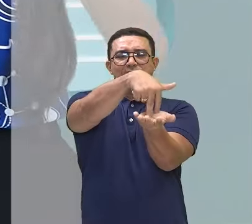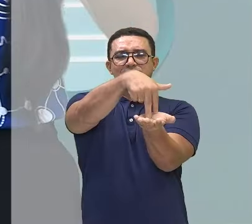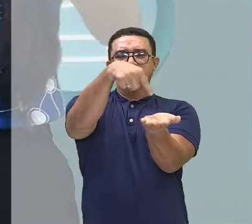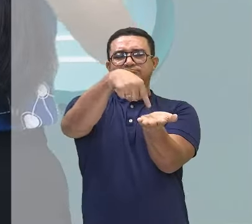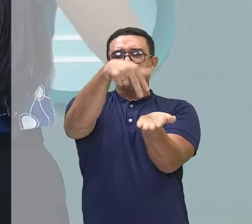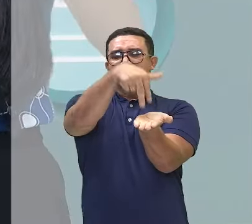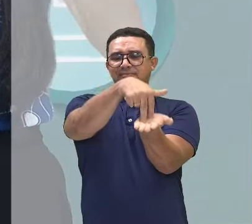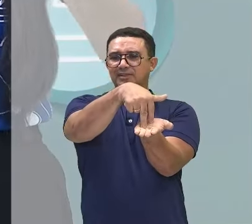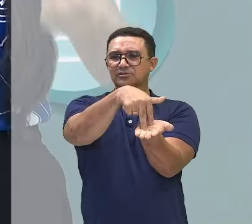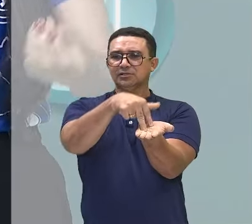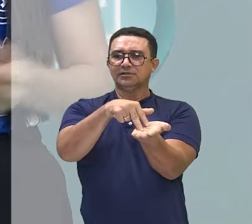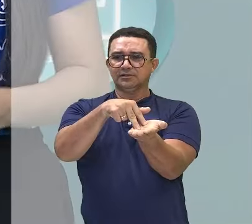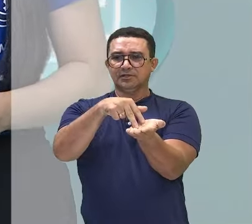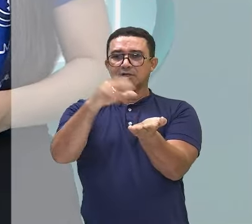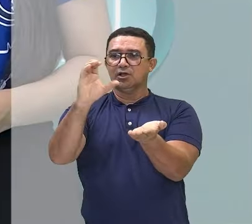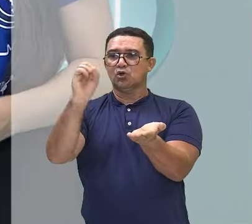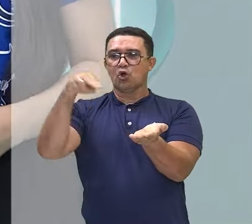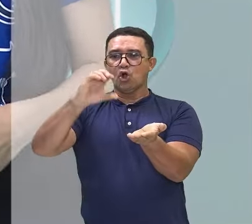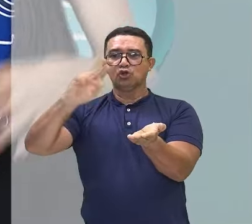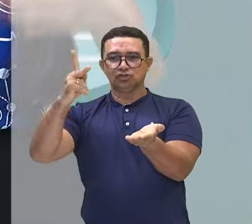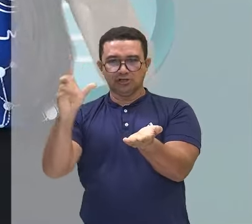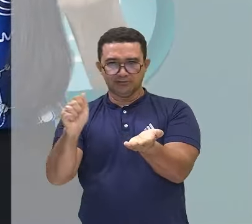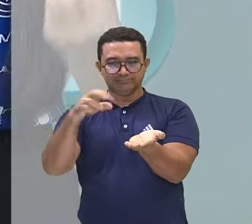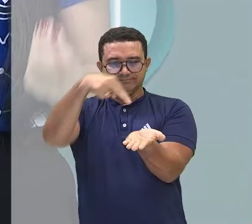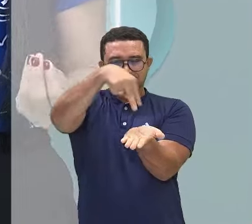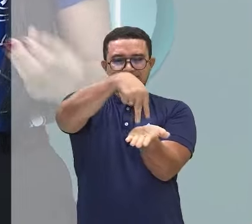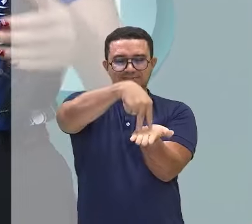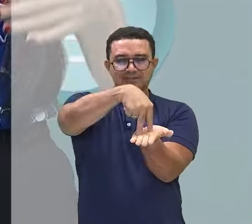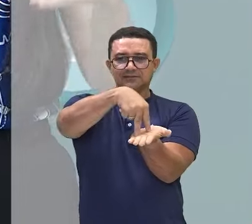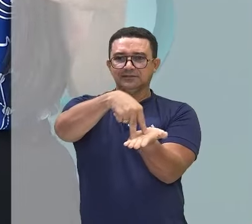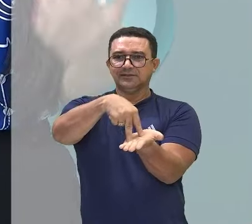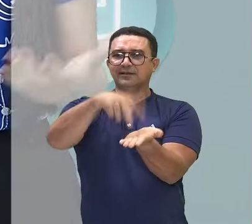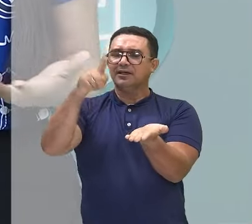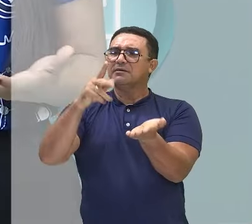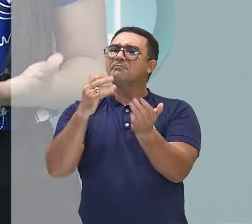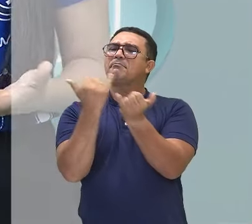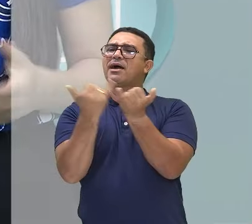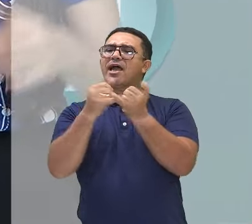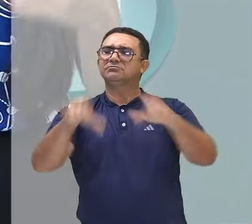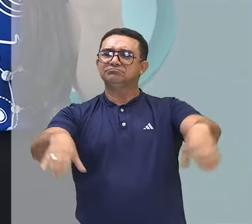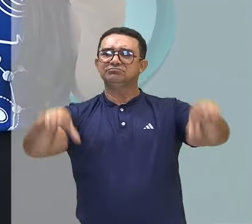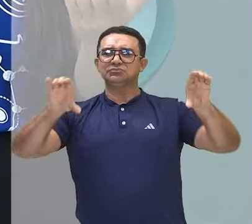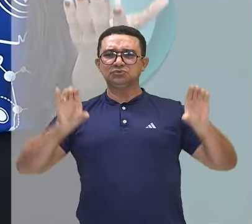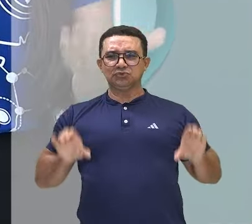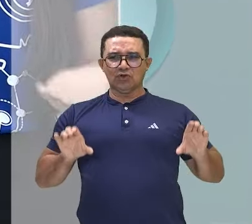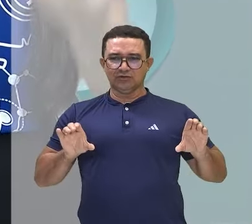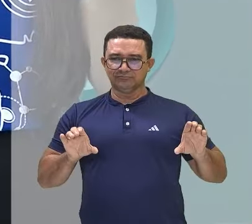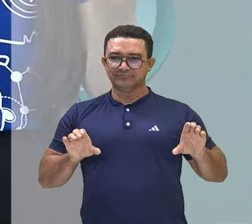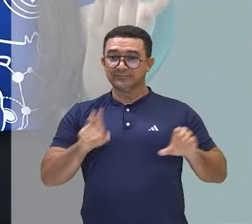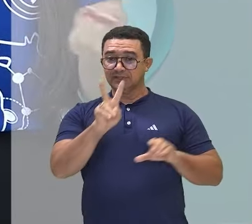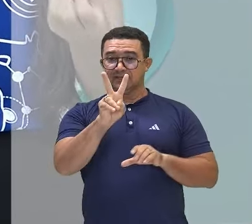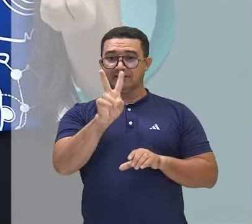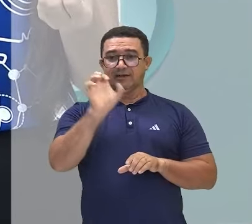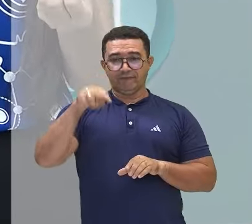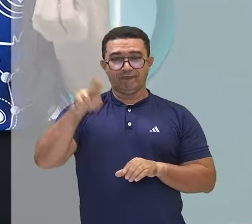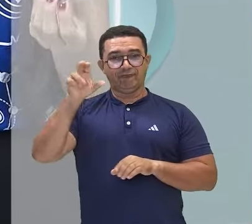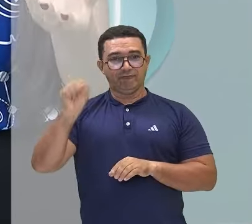é? Justamente isso que está sendo descrito. Que lhe serve de trono a formosa escultura,